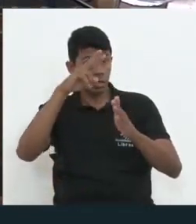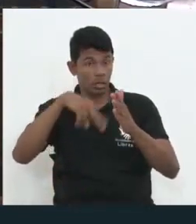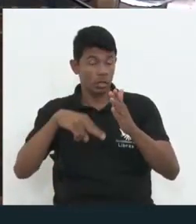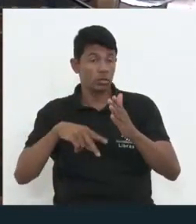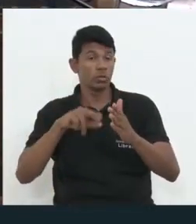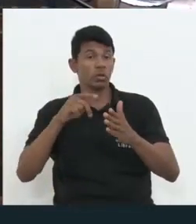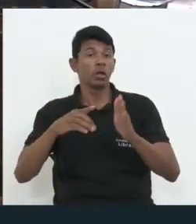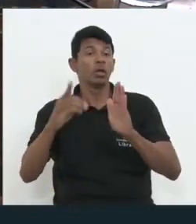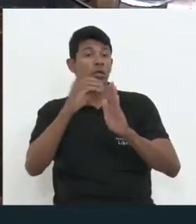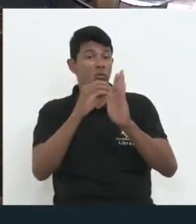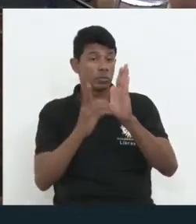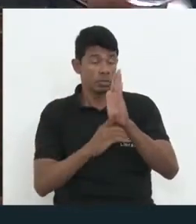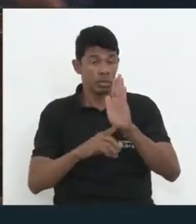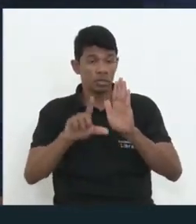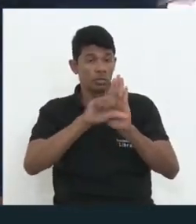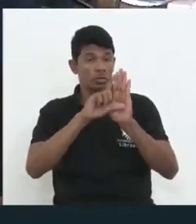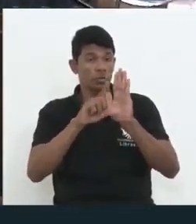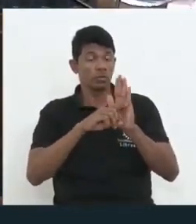decreto legislativo